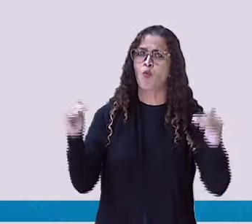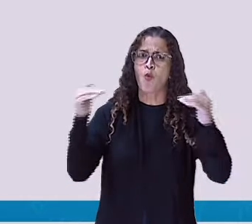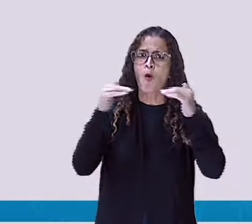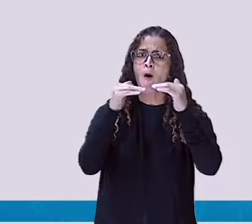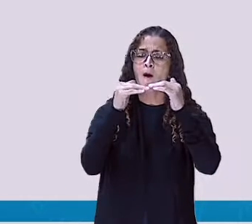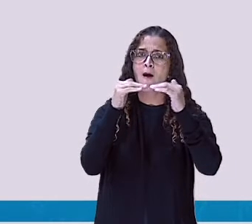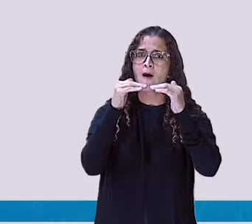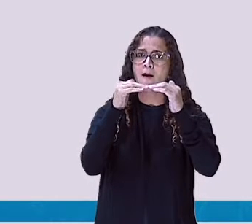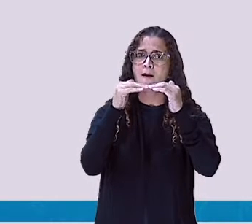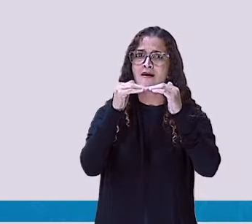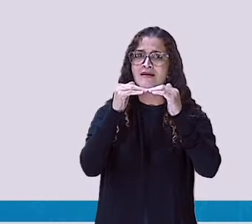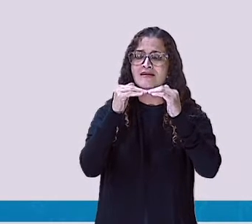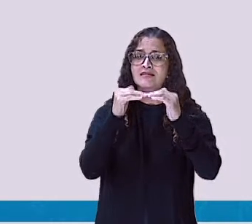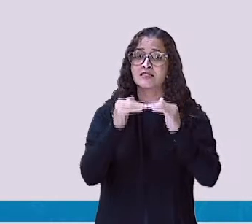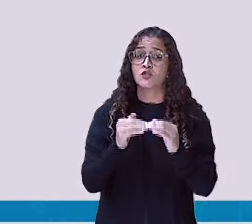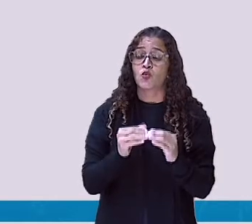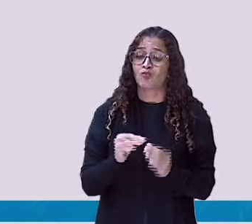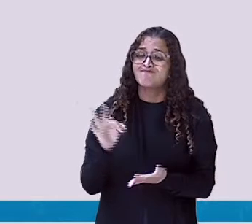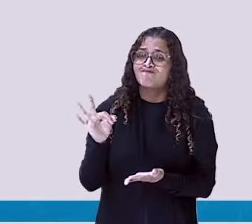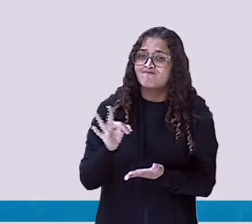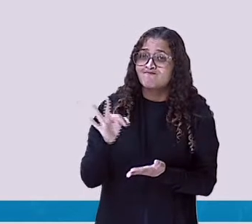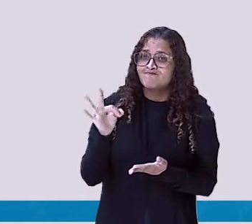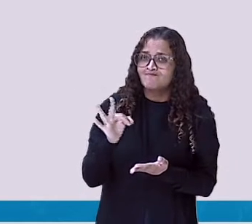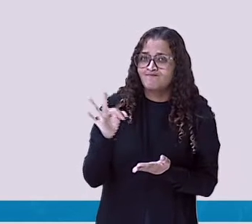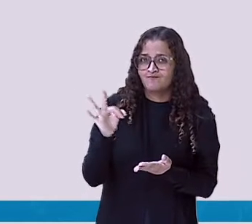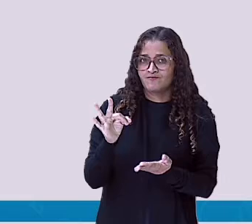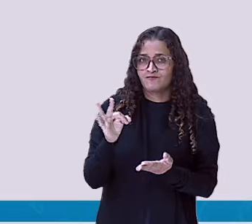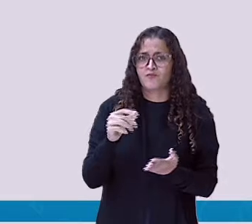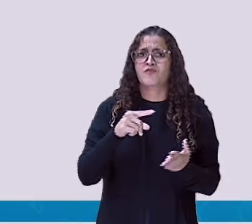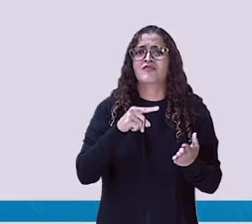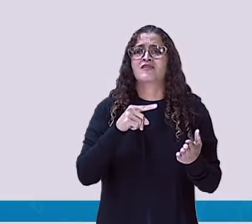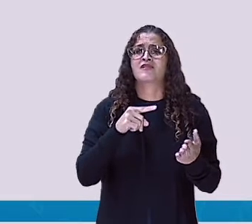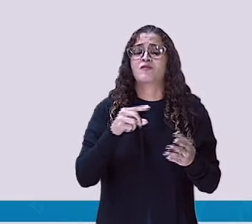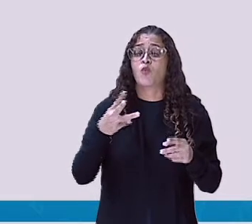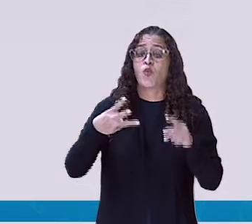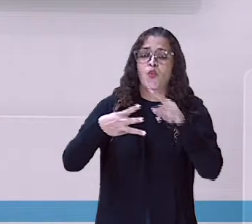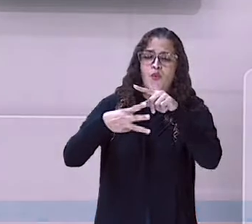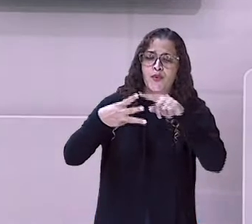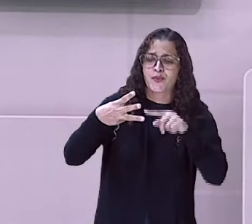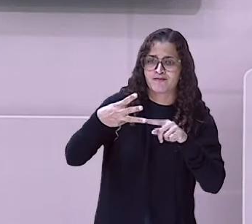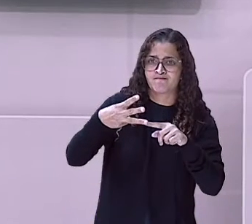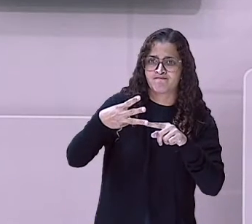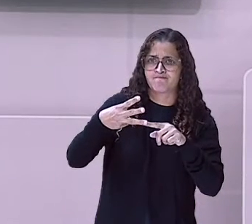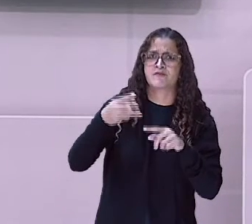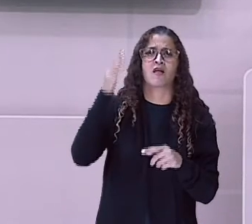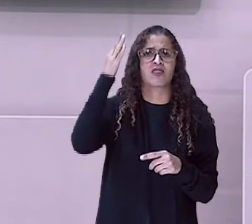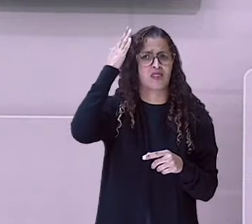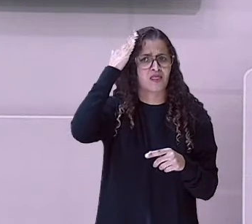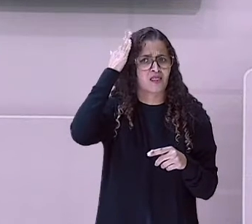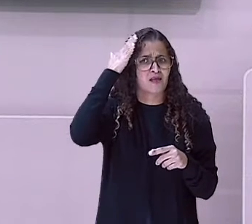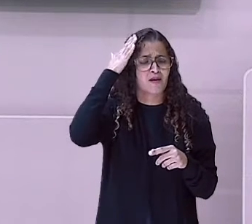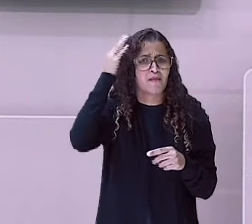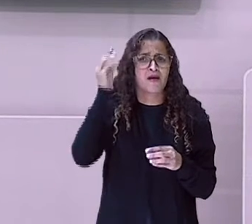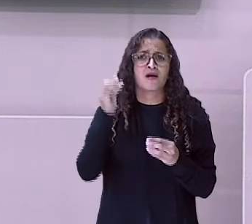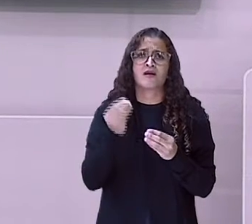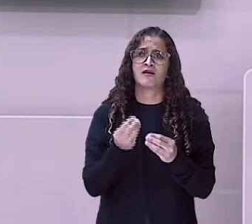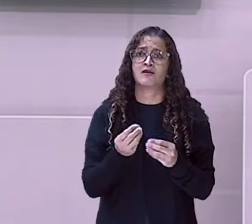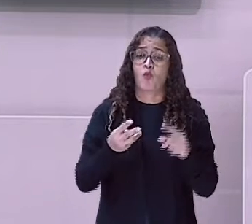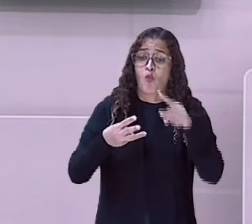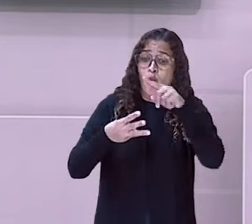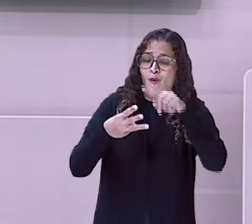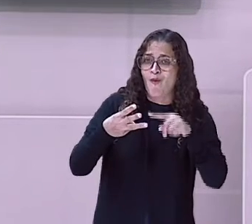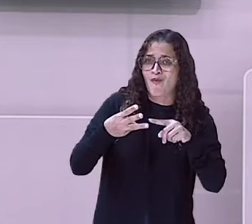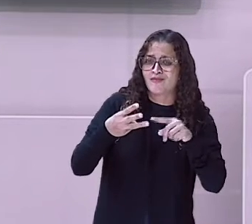padronização. Aqui está querendo saber a diferença, tá? De opção de